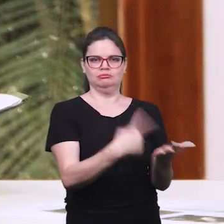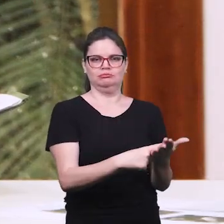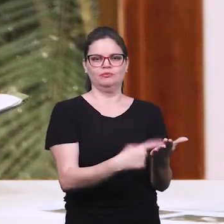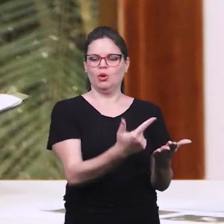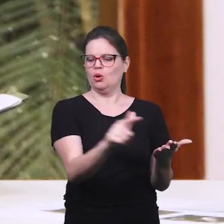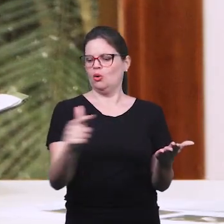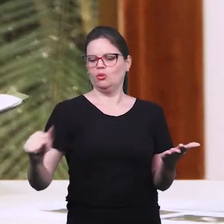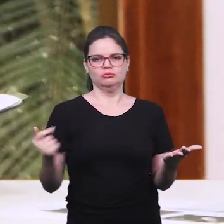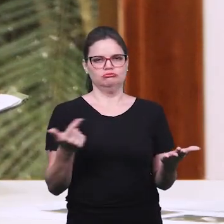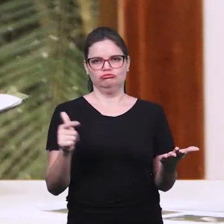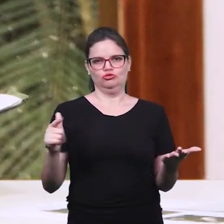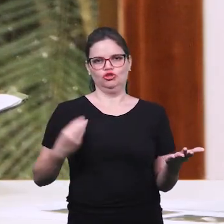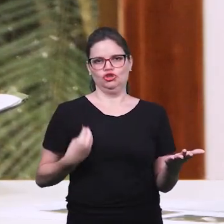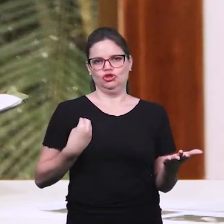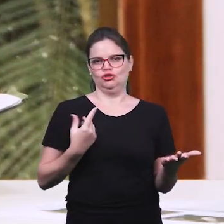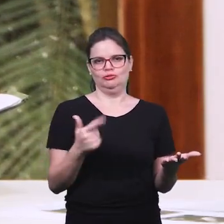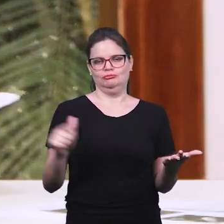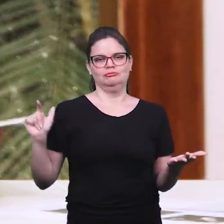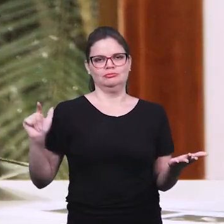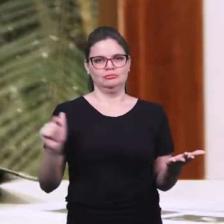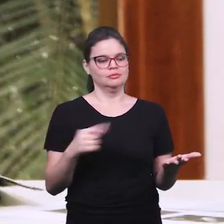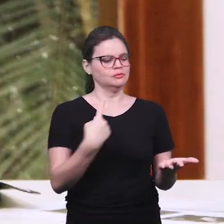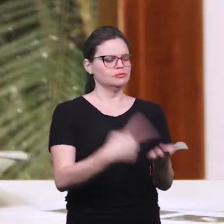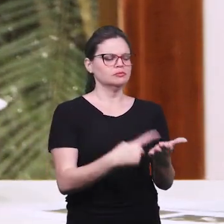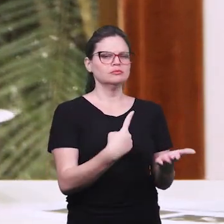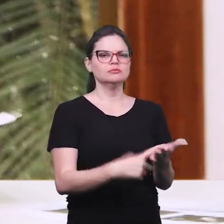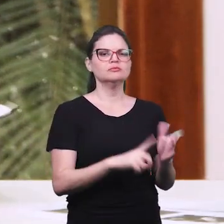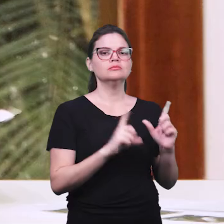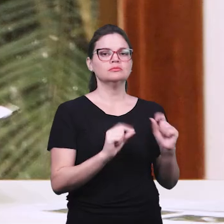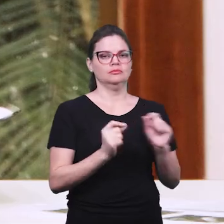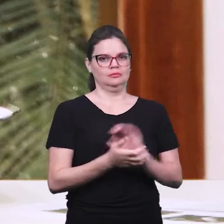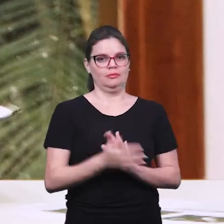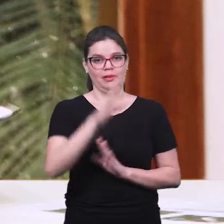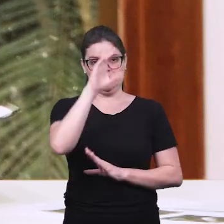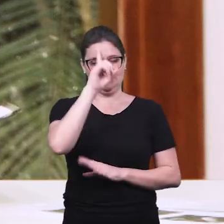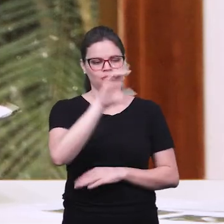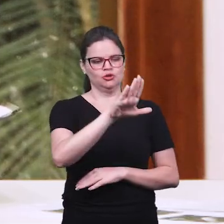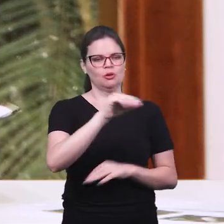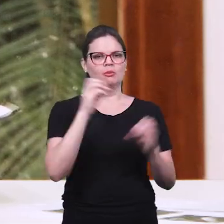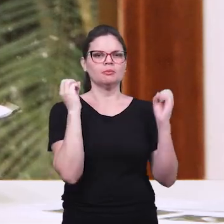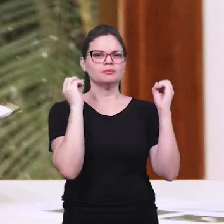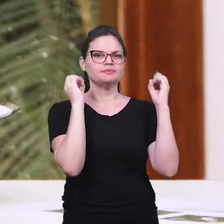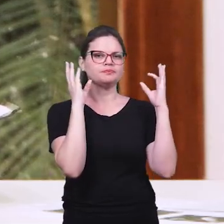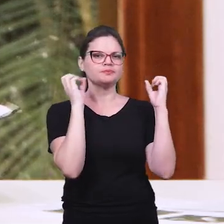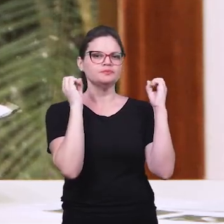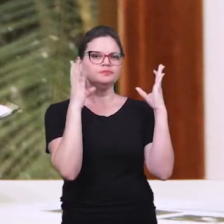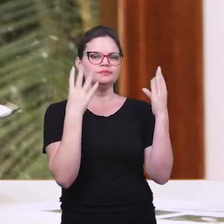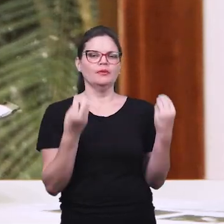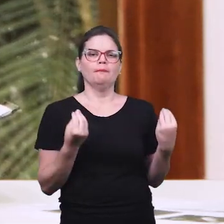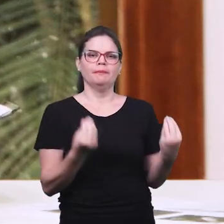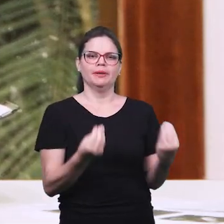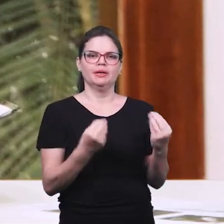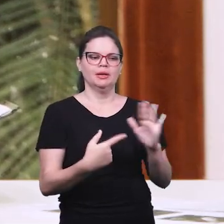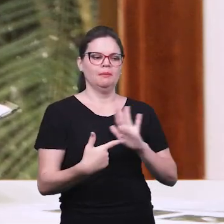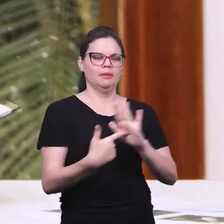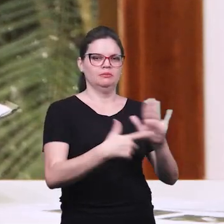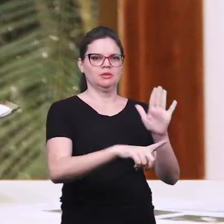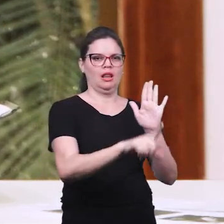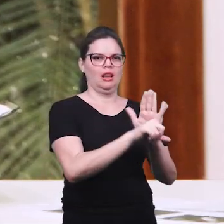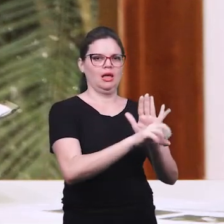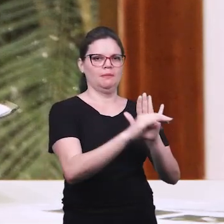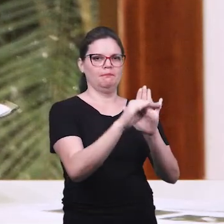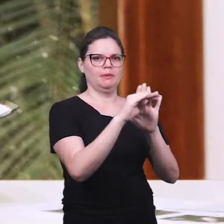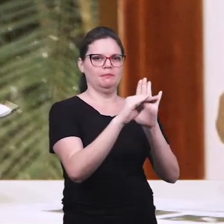do acordo foram as seguintes: Deus usou Moisés para trazer um sistema de